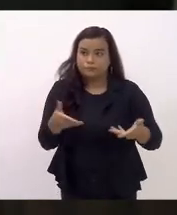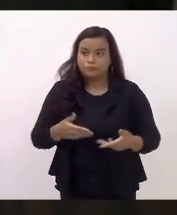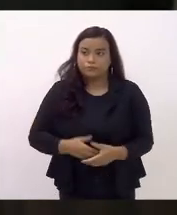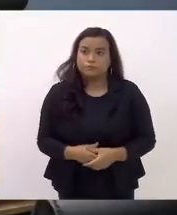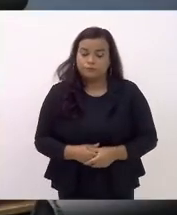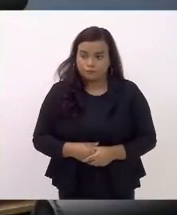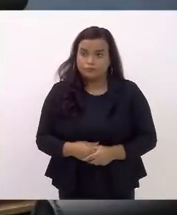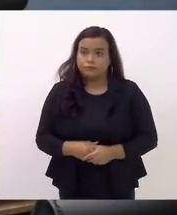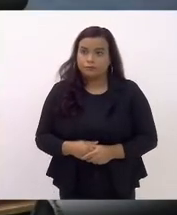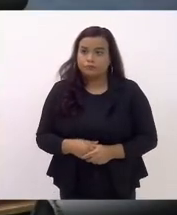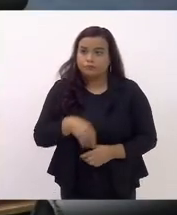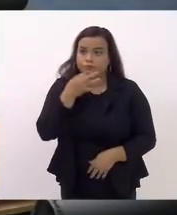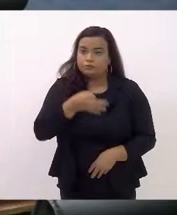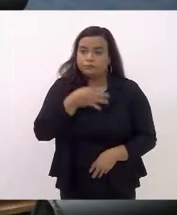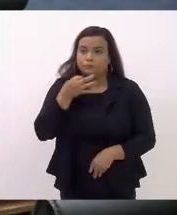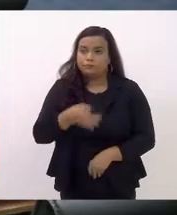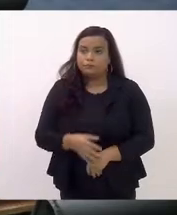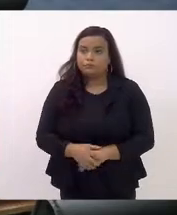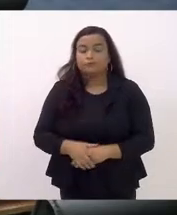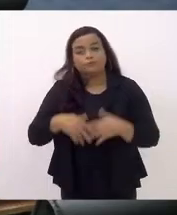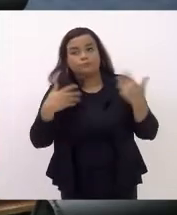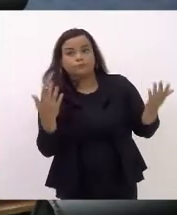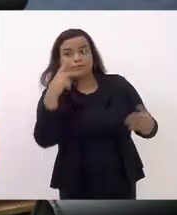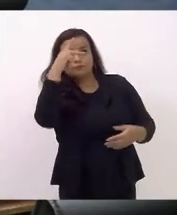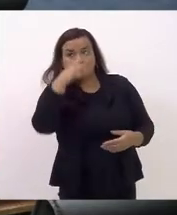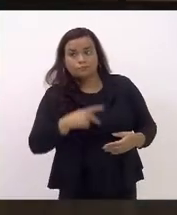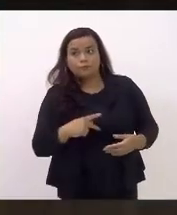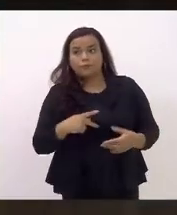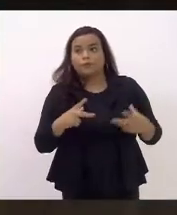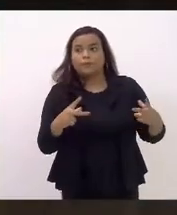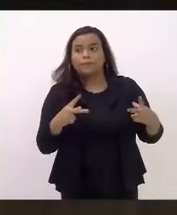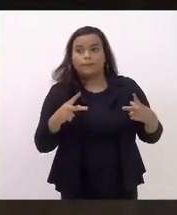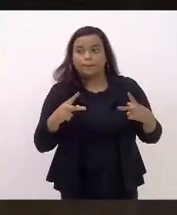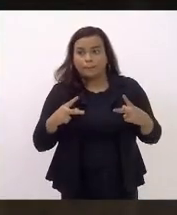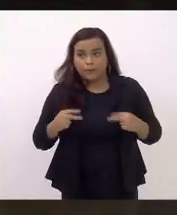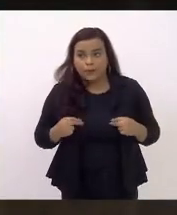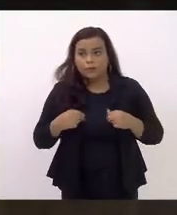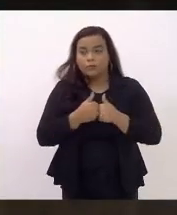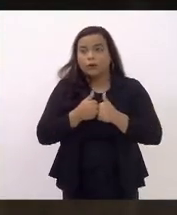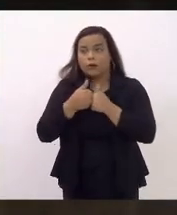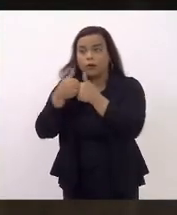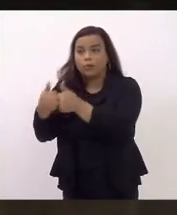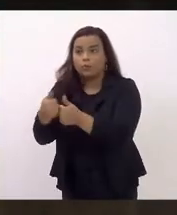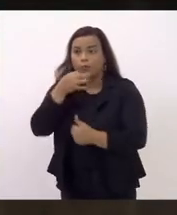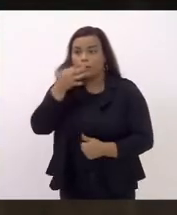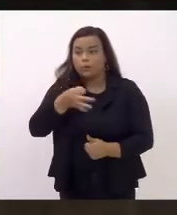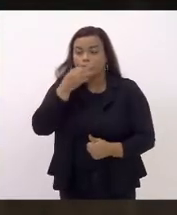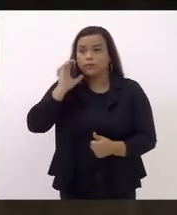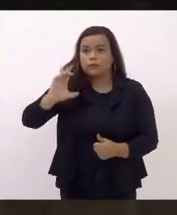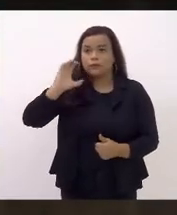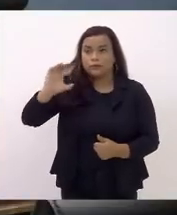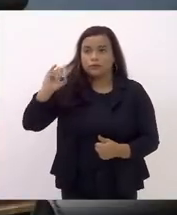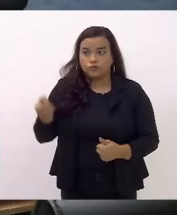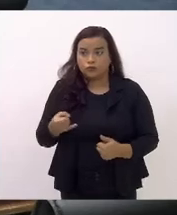parecer. Senhor presidente, no mérito, acompanho o parecer da